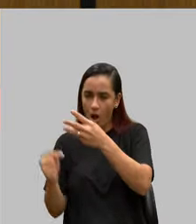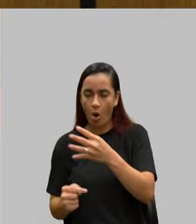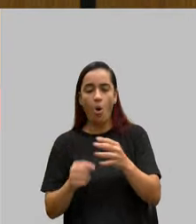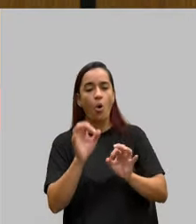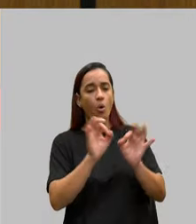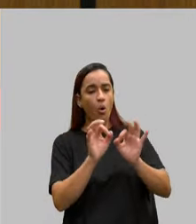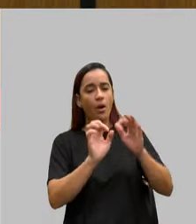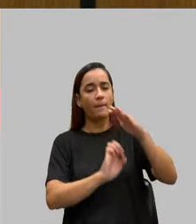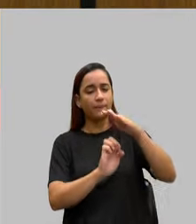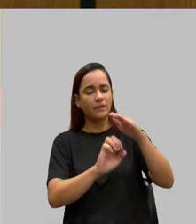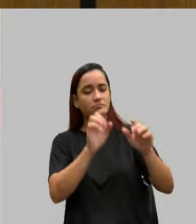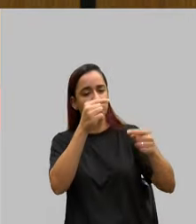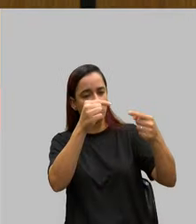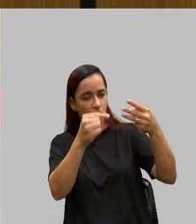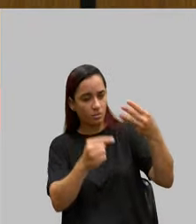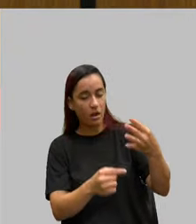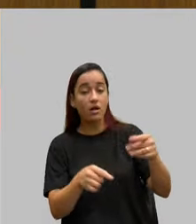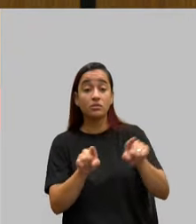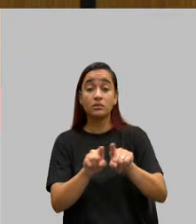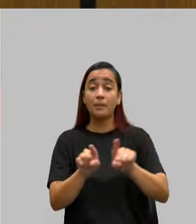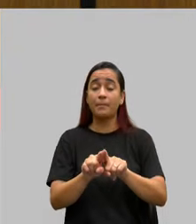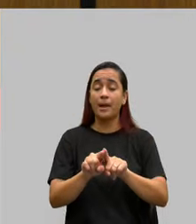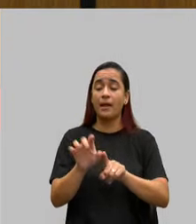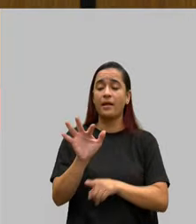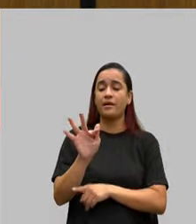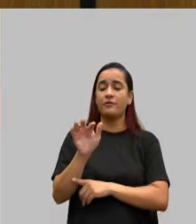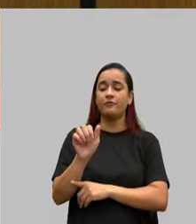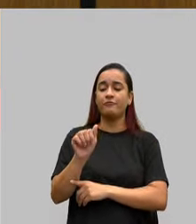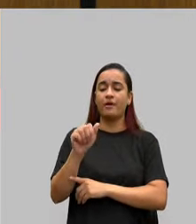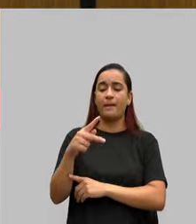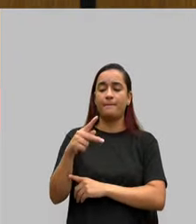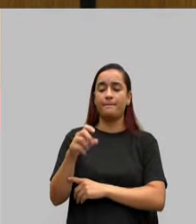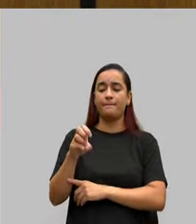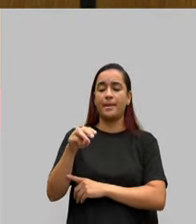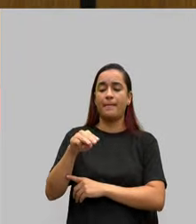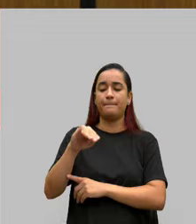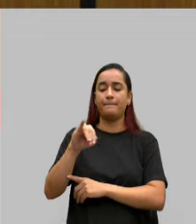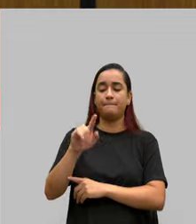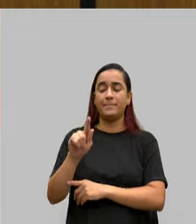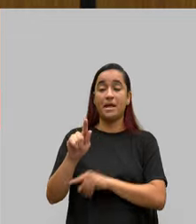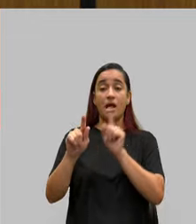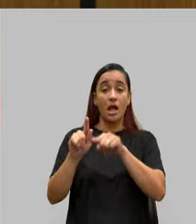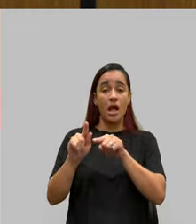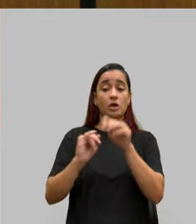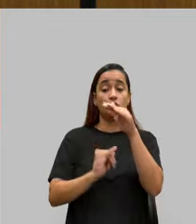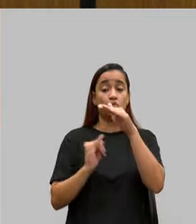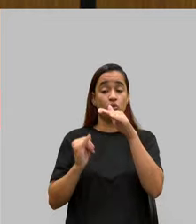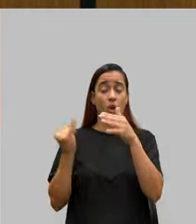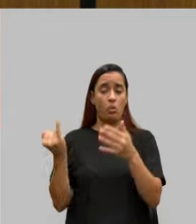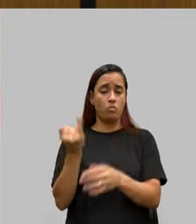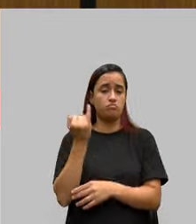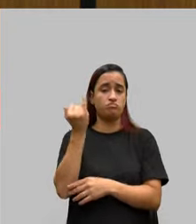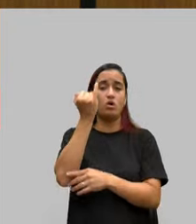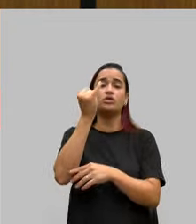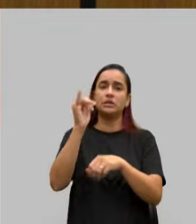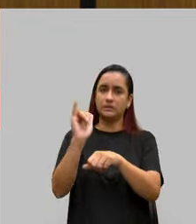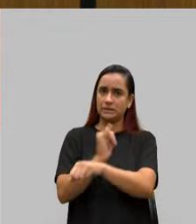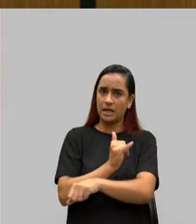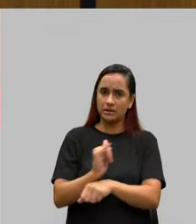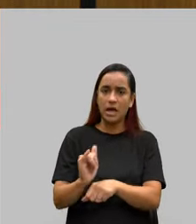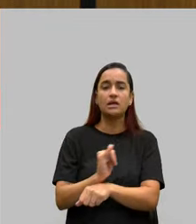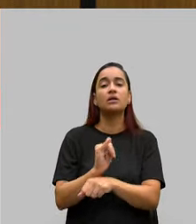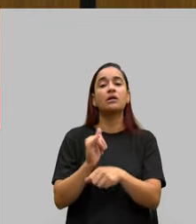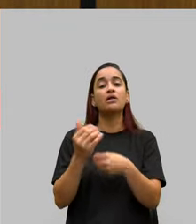fapemig através de um representante institucional é uma instituição importantíssima estratégica para que a gente tenha fomento